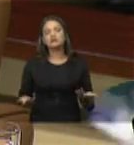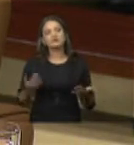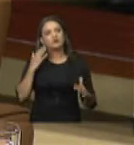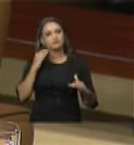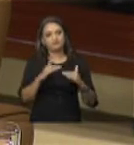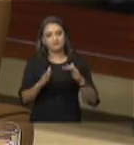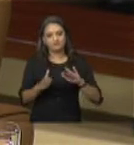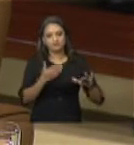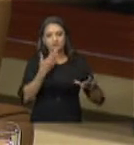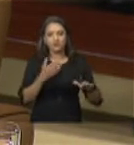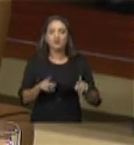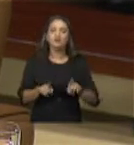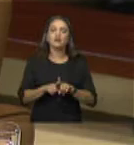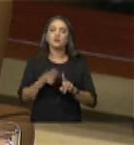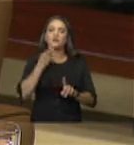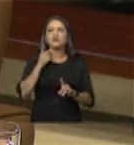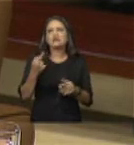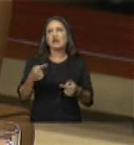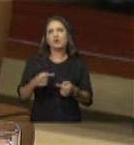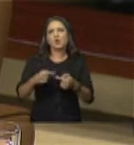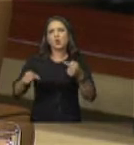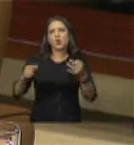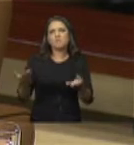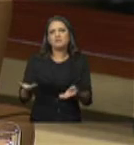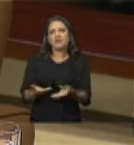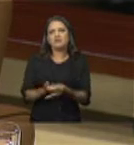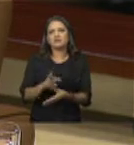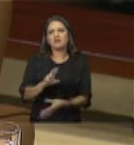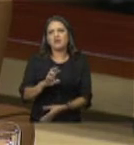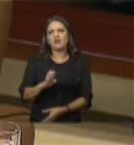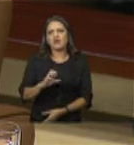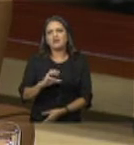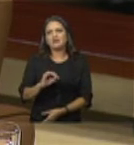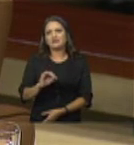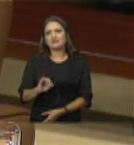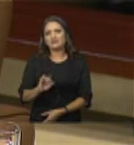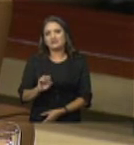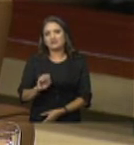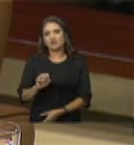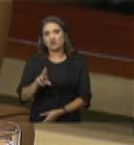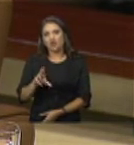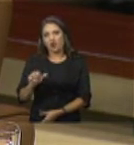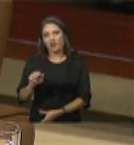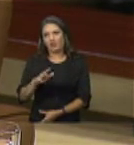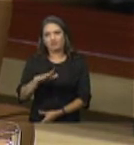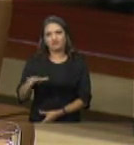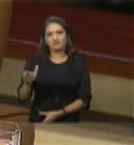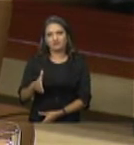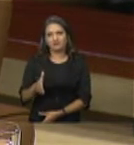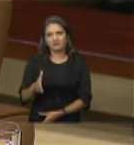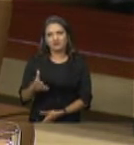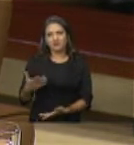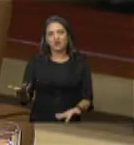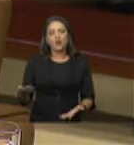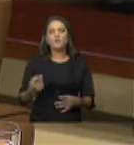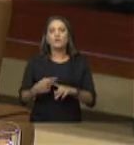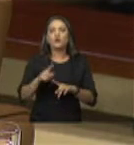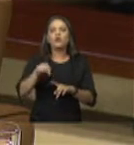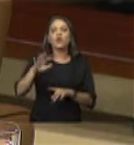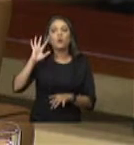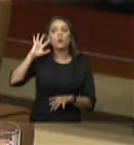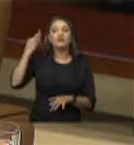antenente eu não cumprimentação rescisória por se tratar Como de fato se trata de uma decisão monocrática